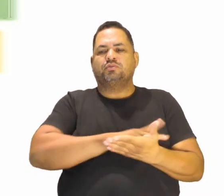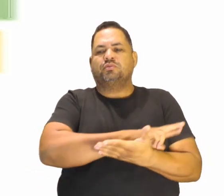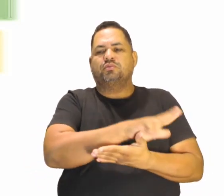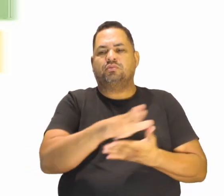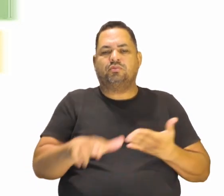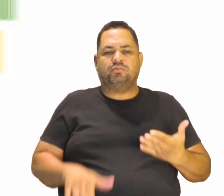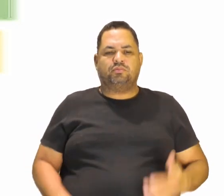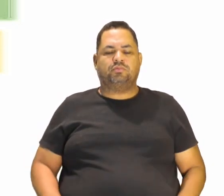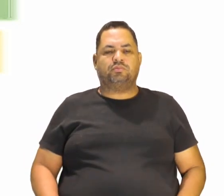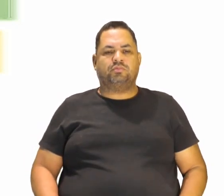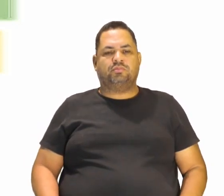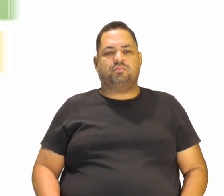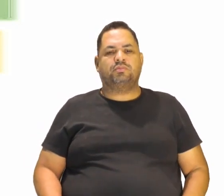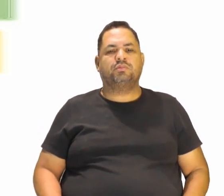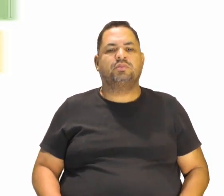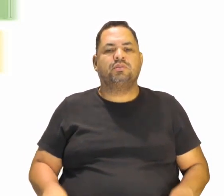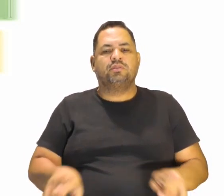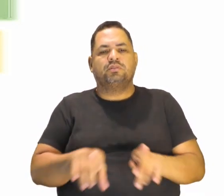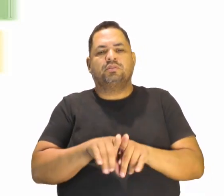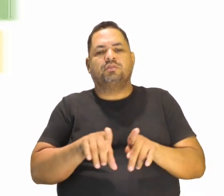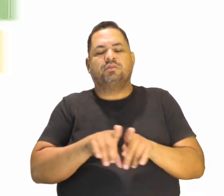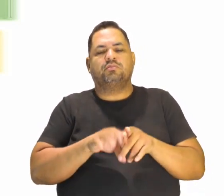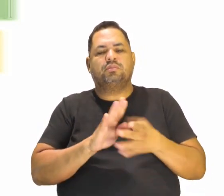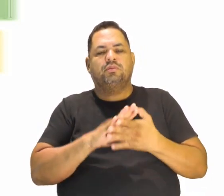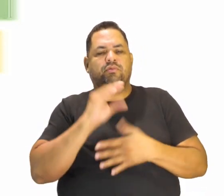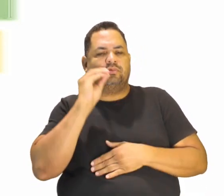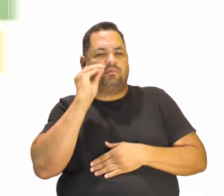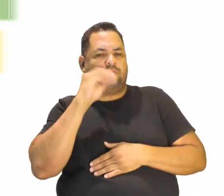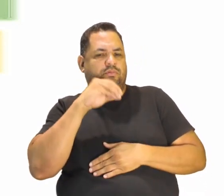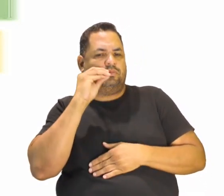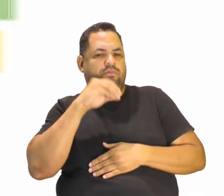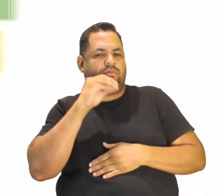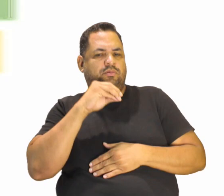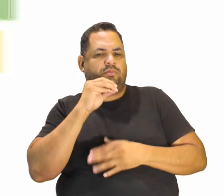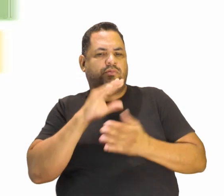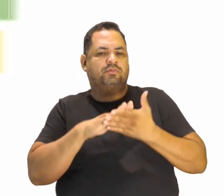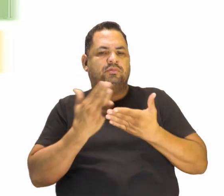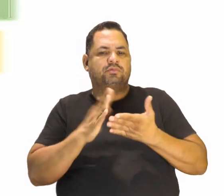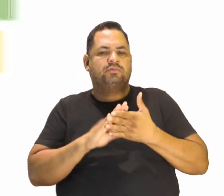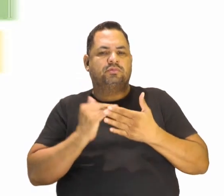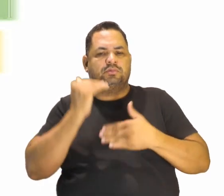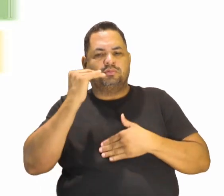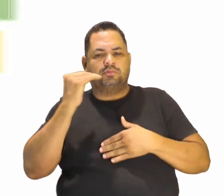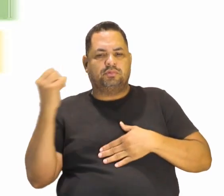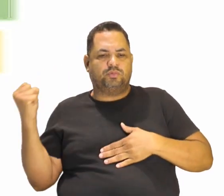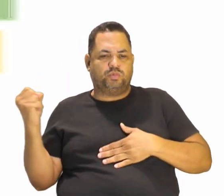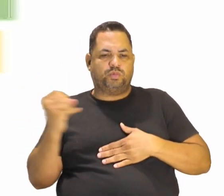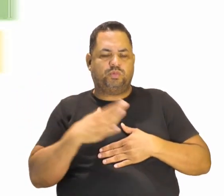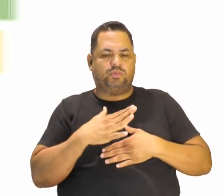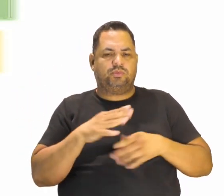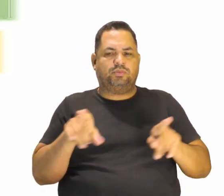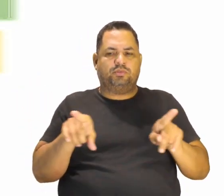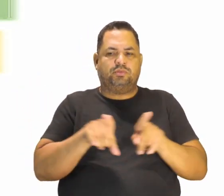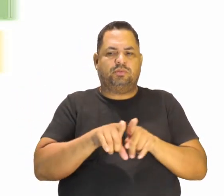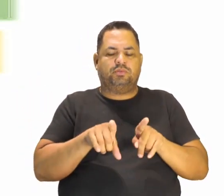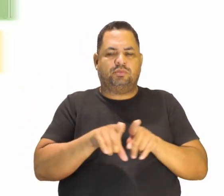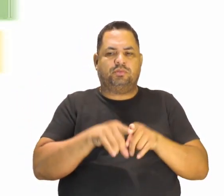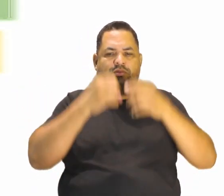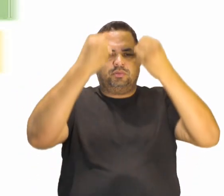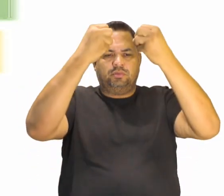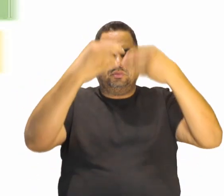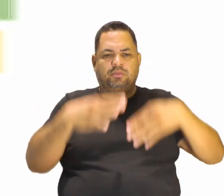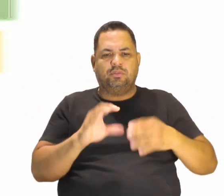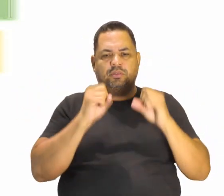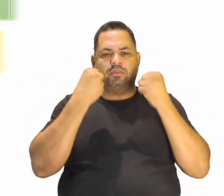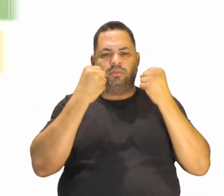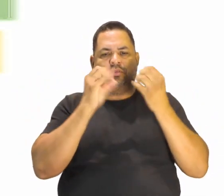Observamos também sobre a fragilização e a submissão adolescente e ressaltamos aí sobre a atividade